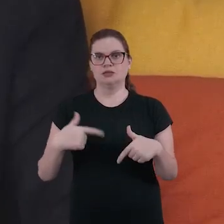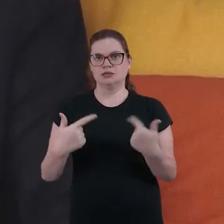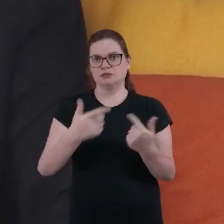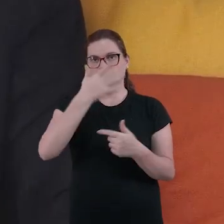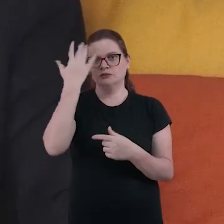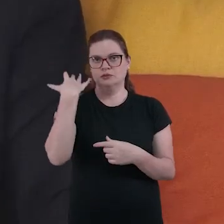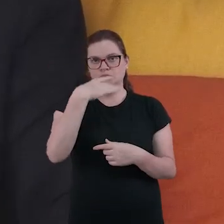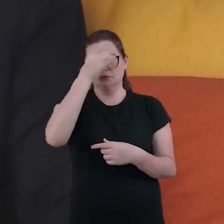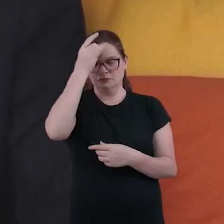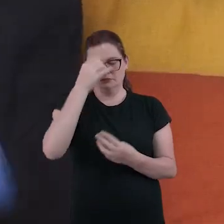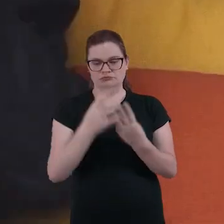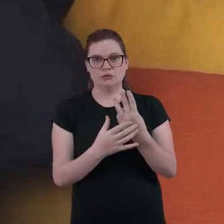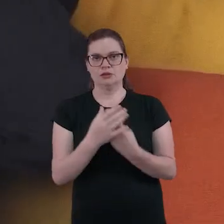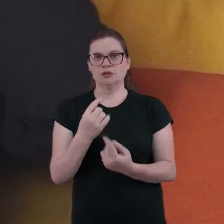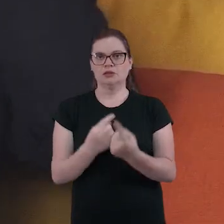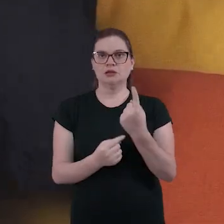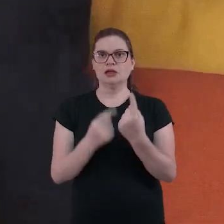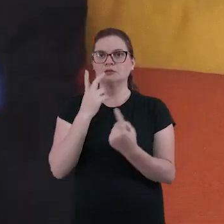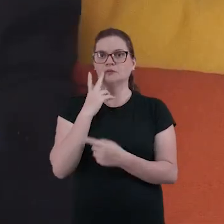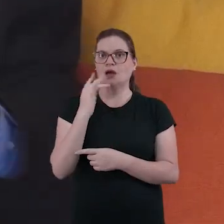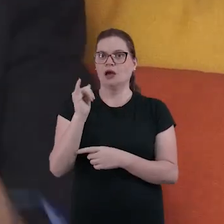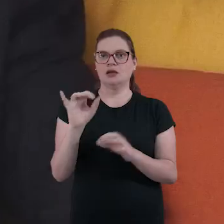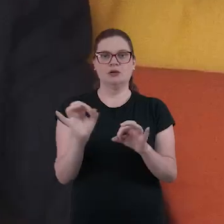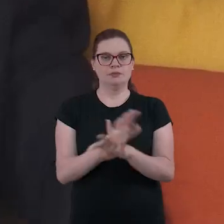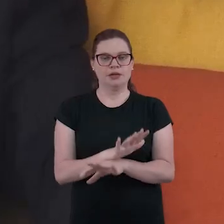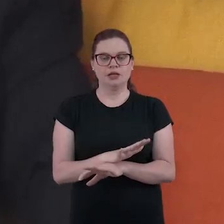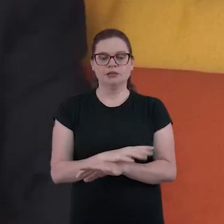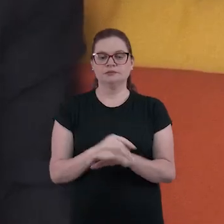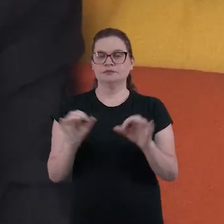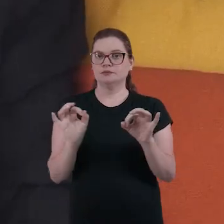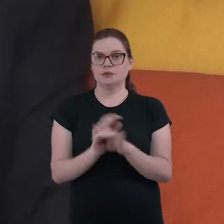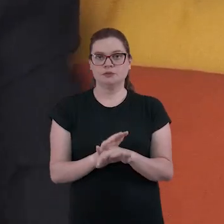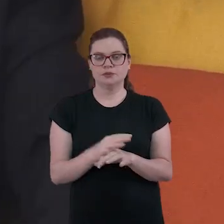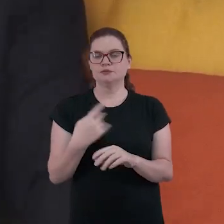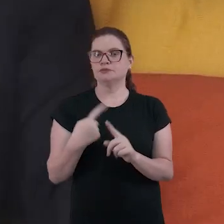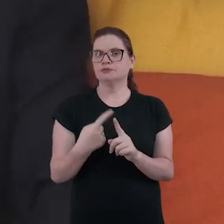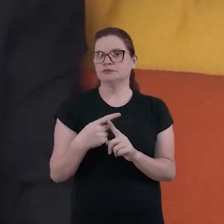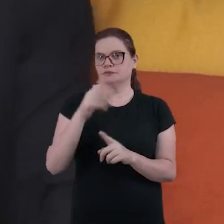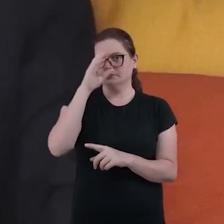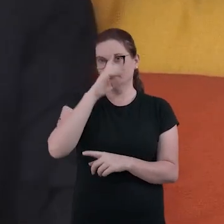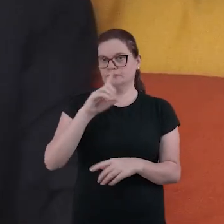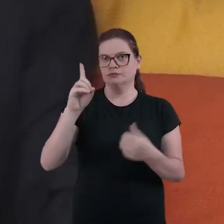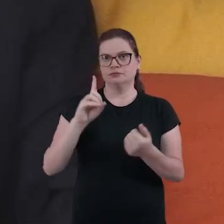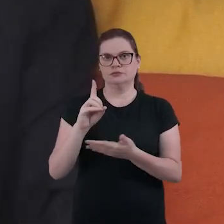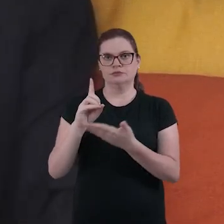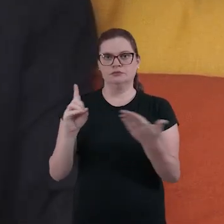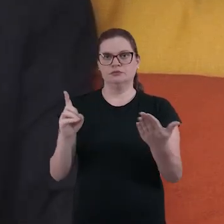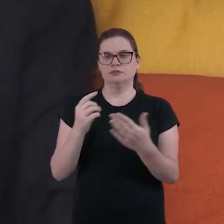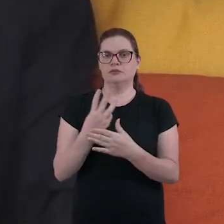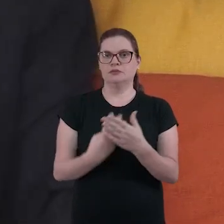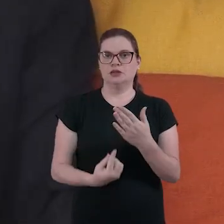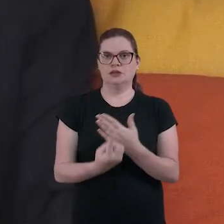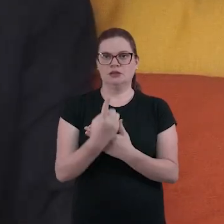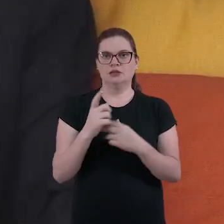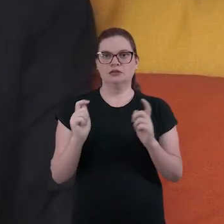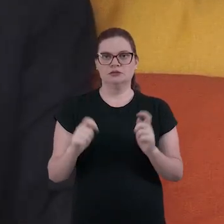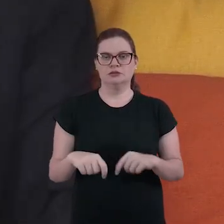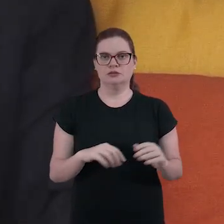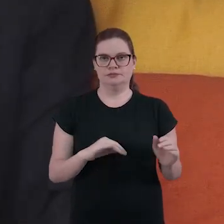Santo. A bênção proposta pelo Pai é completa, né? Completa, porque Deus envolve a